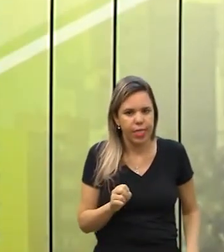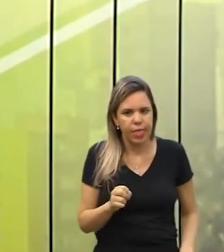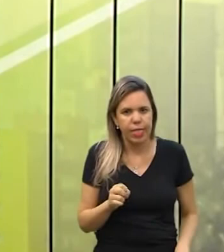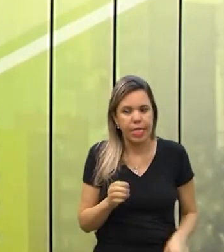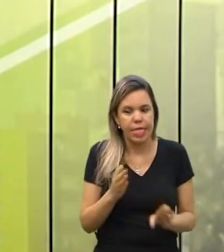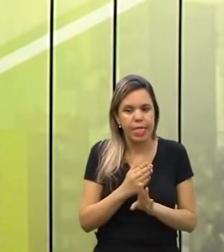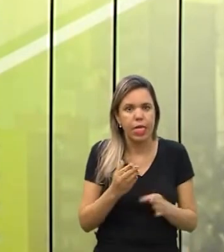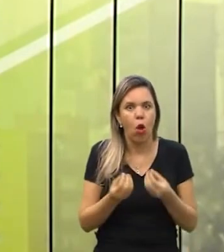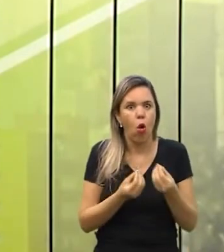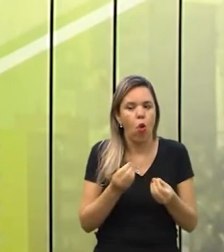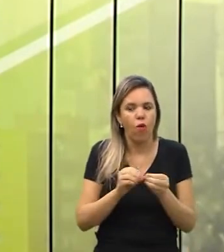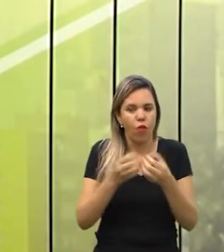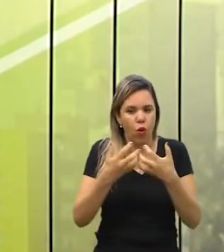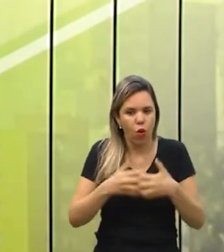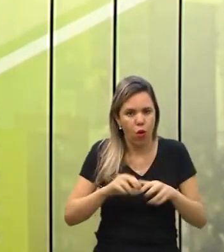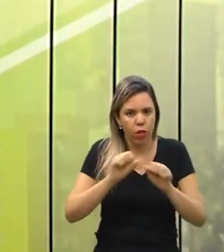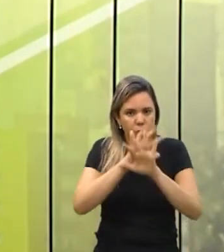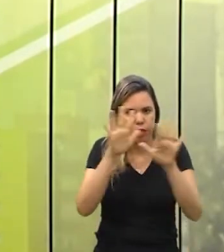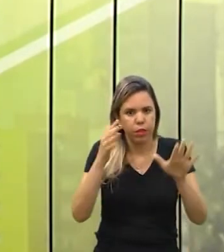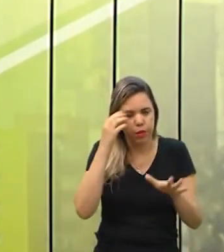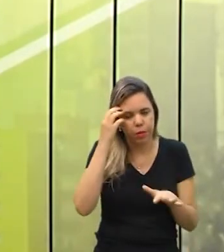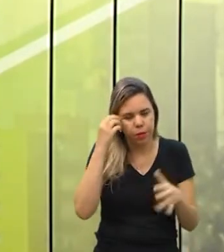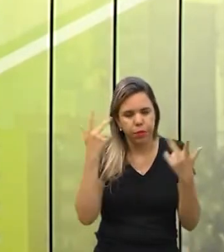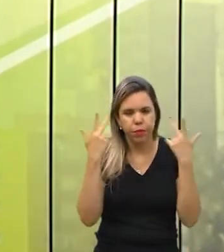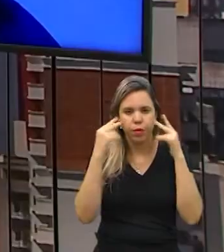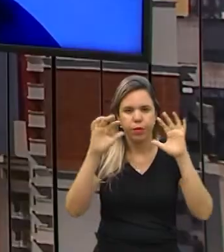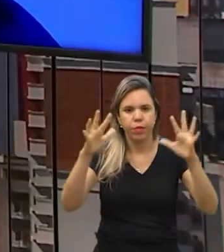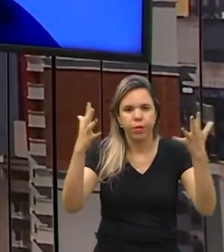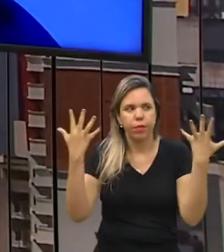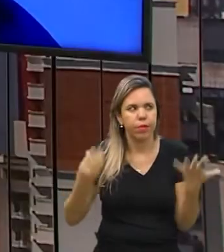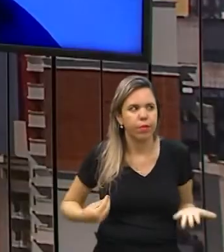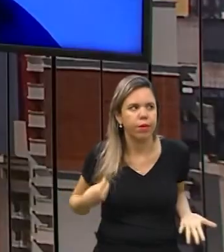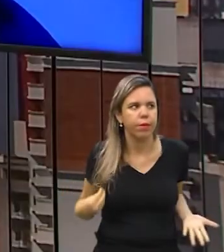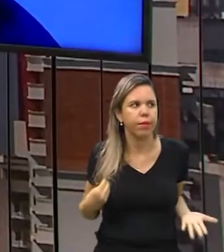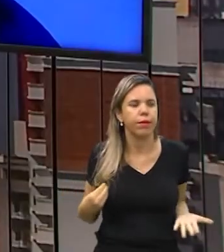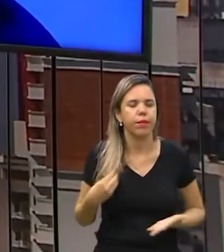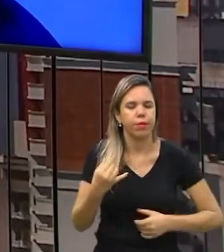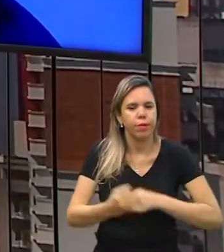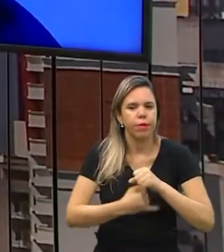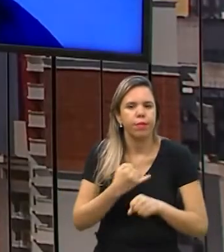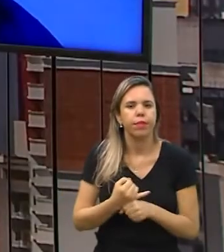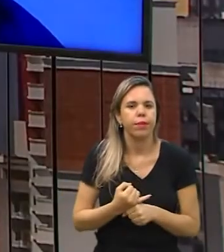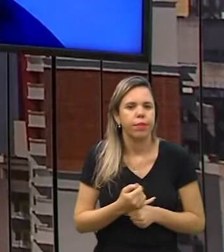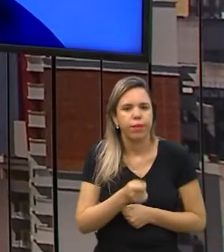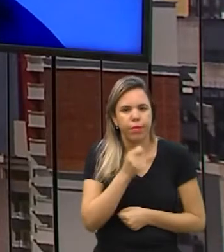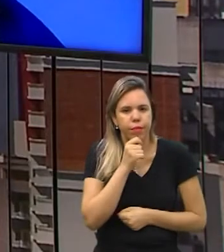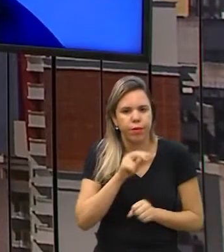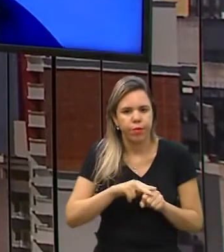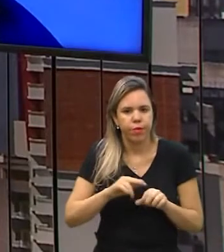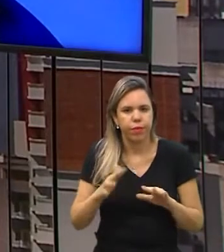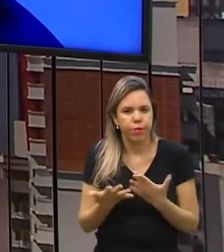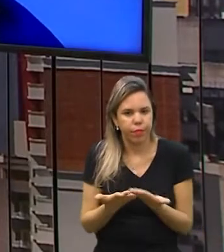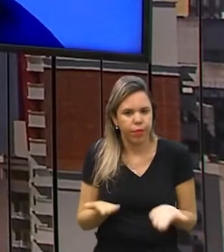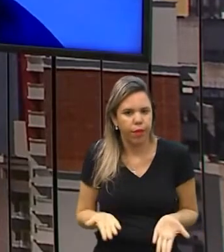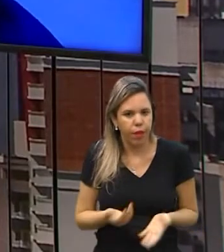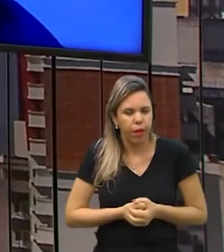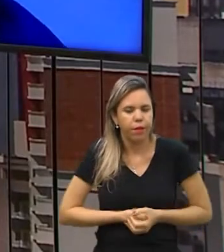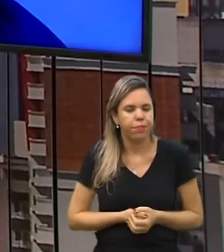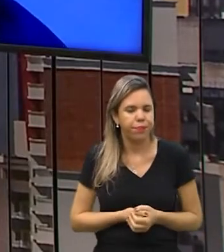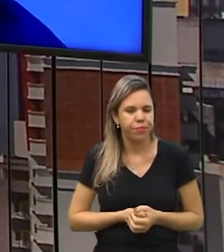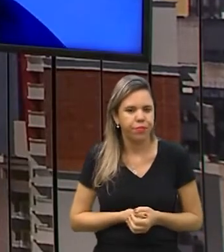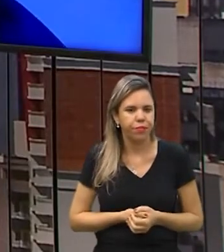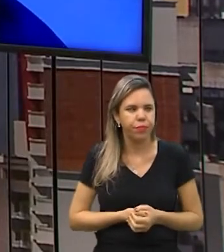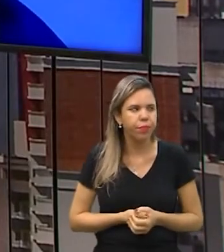desvendar esses e outros casos da natureza. Ela está aqui com a gente de forma remota ainda devido à